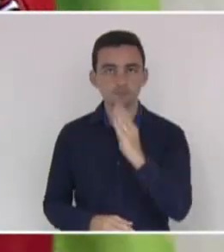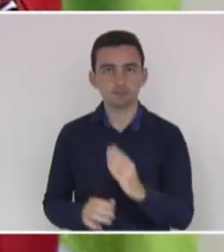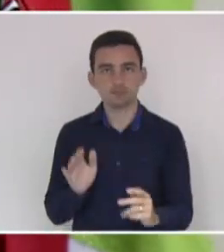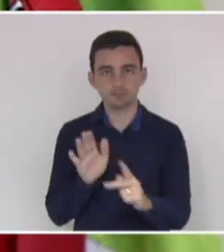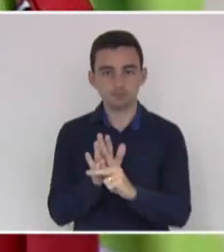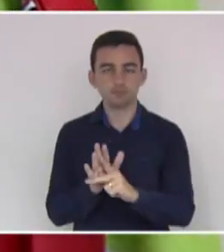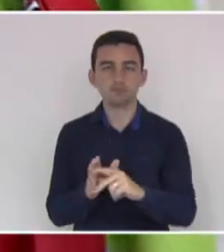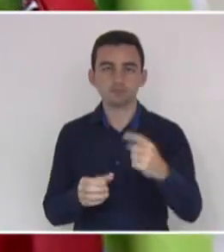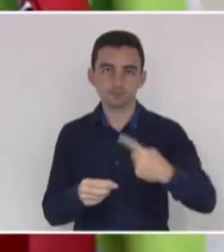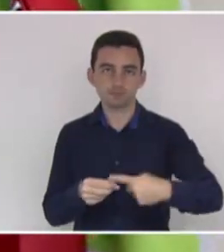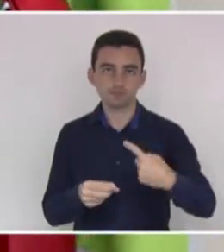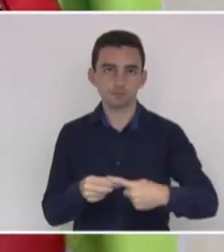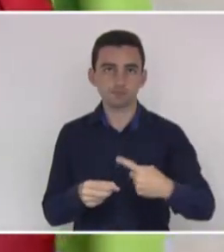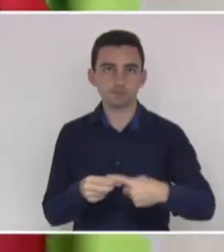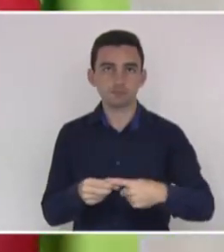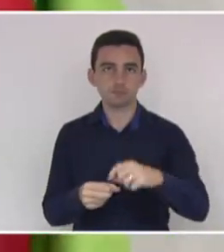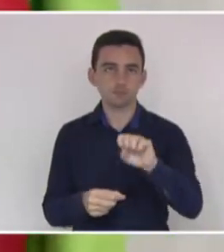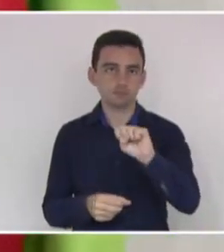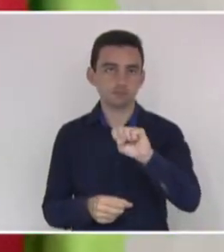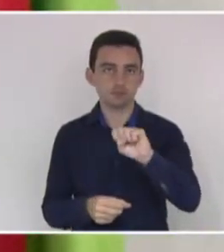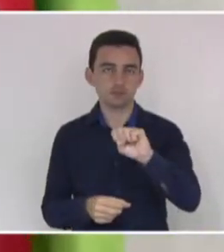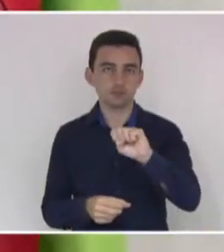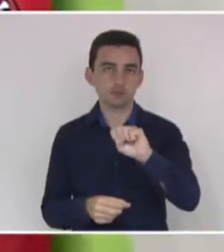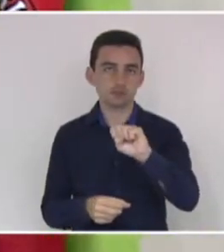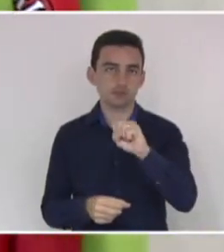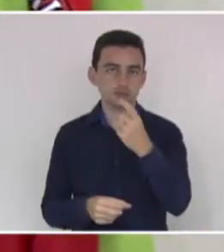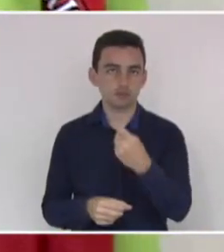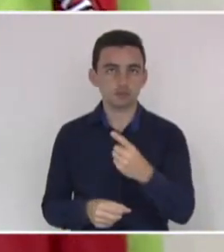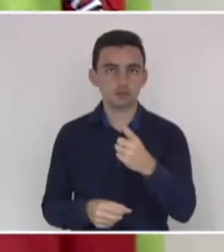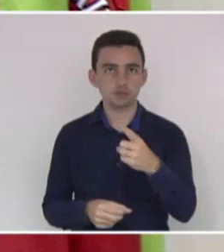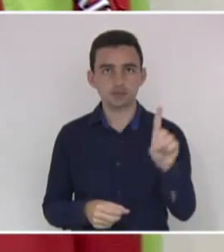Batista, mas desta vez, graças a um trabalho